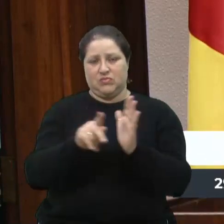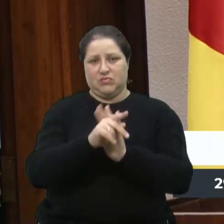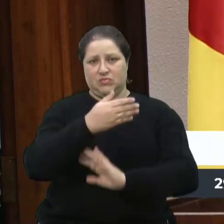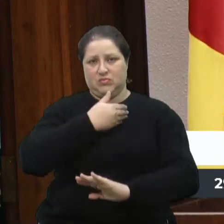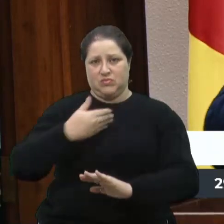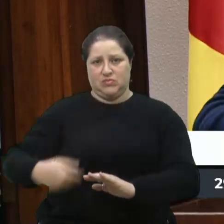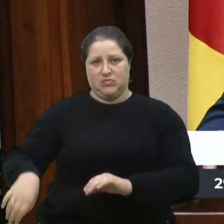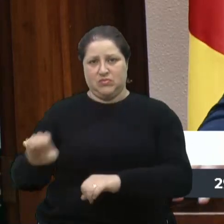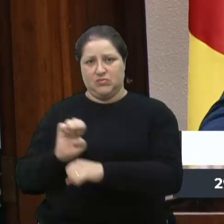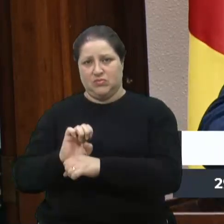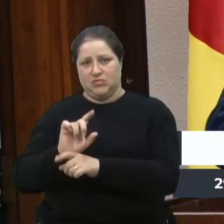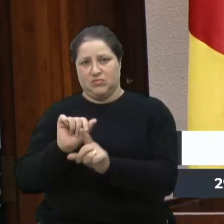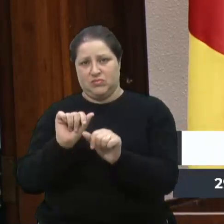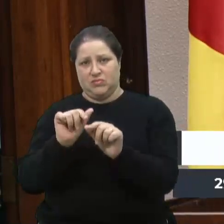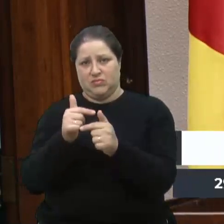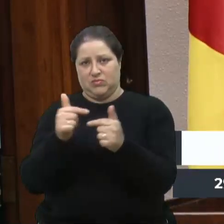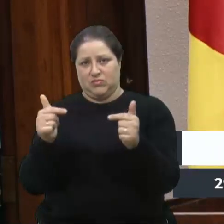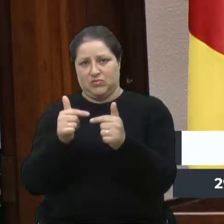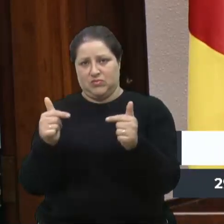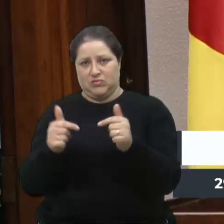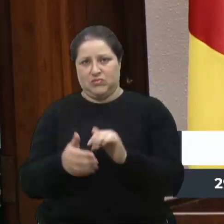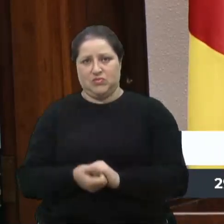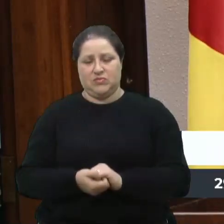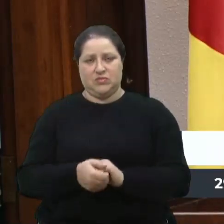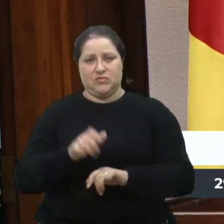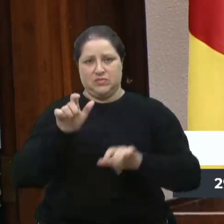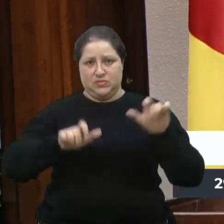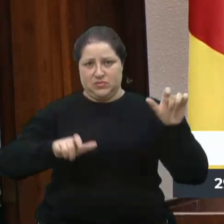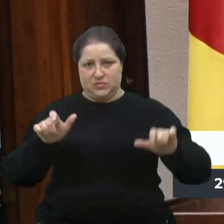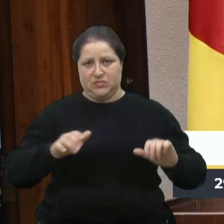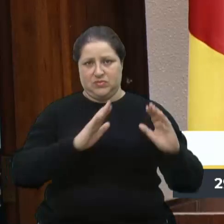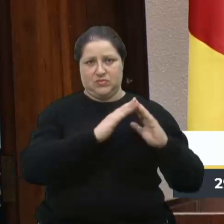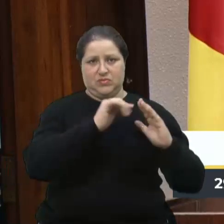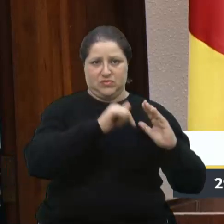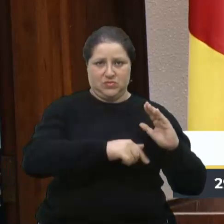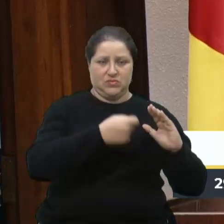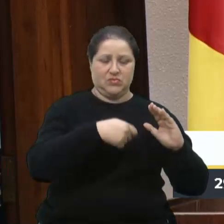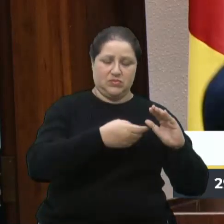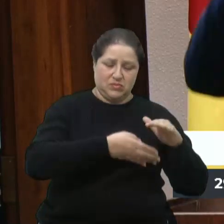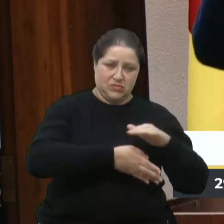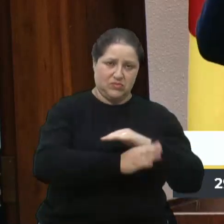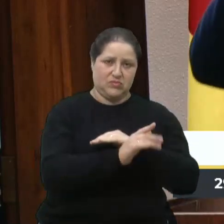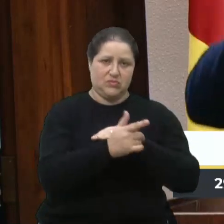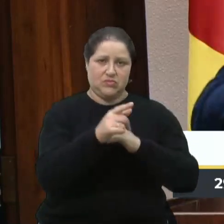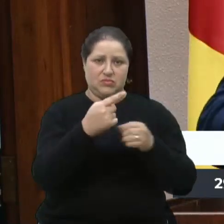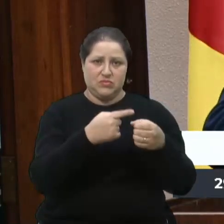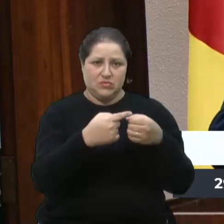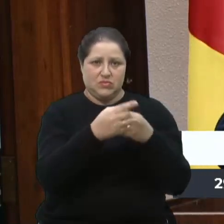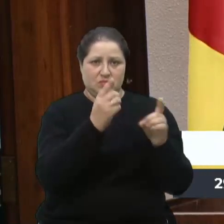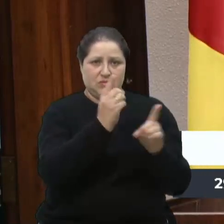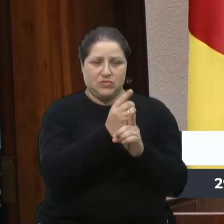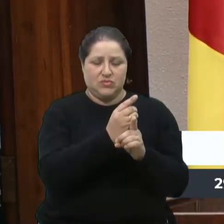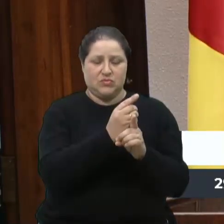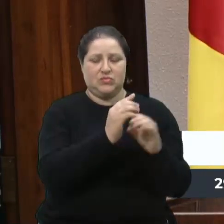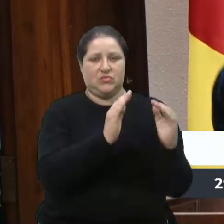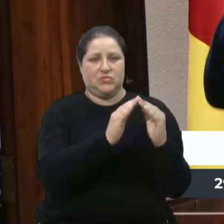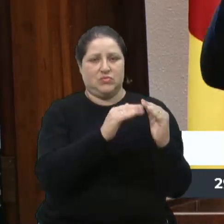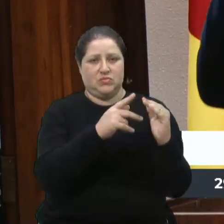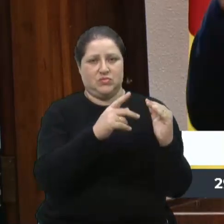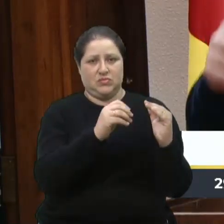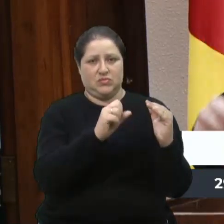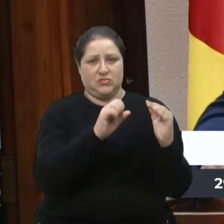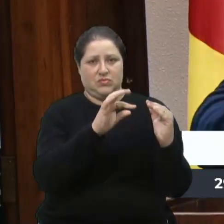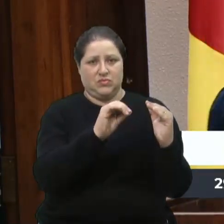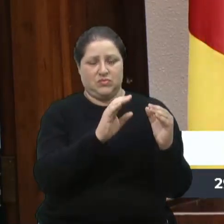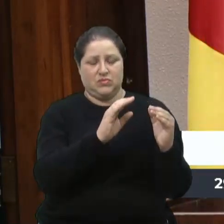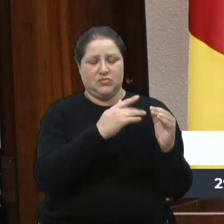tinha dinheiro. Daí essas pessoas dessas cidades tinham que viajar para outras cidades para tentar achar um posto de saúde aberto. E muitas cidades